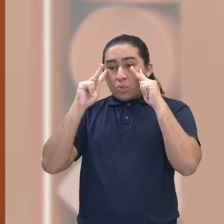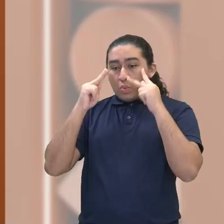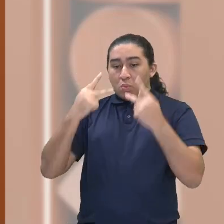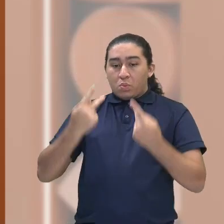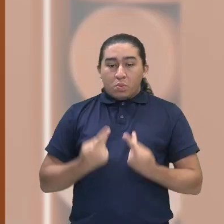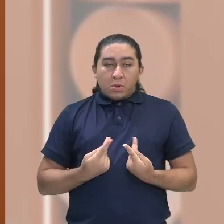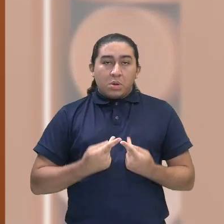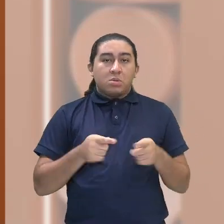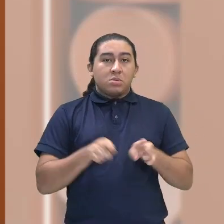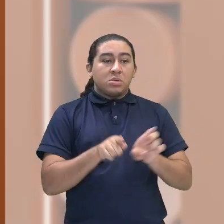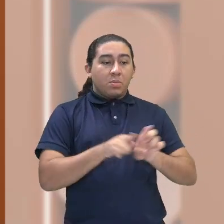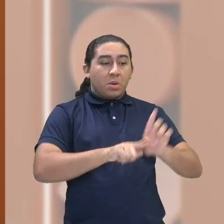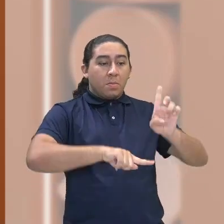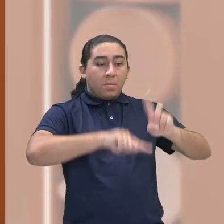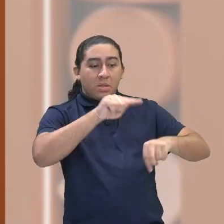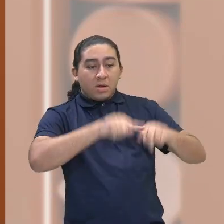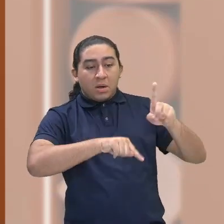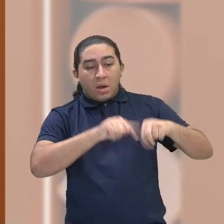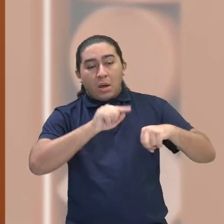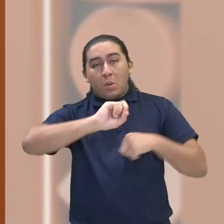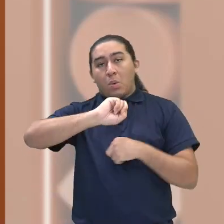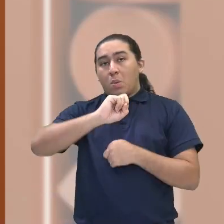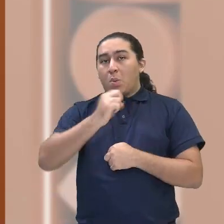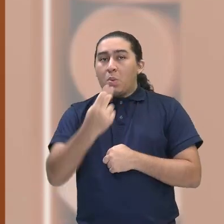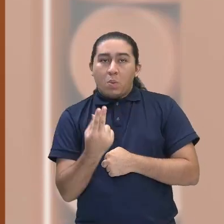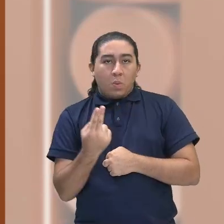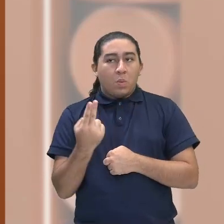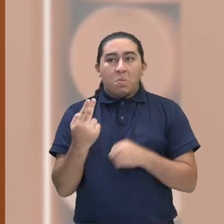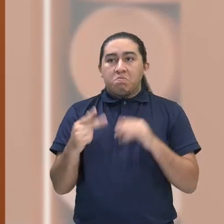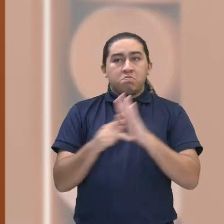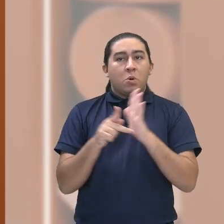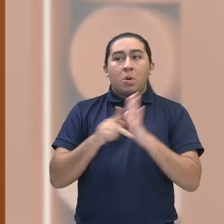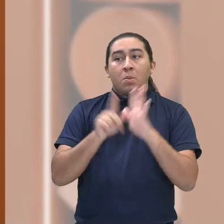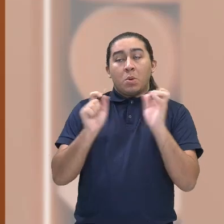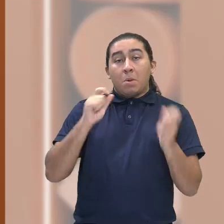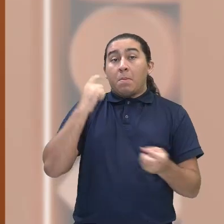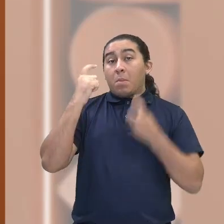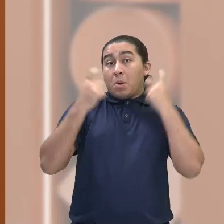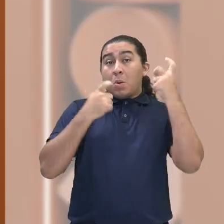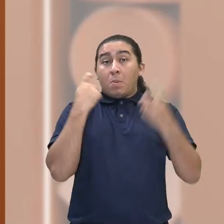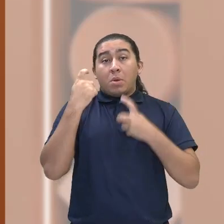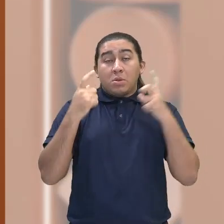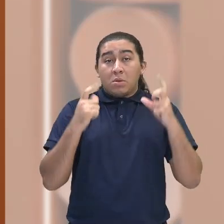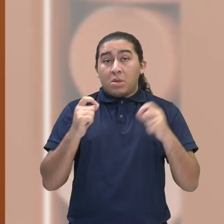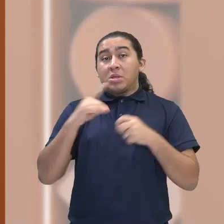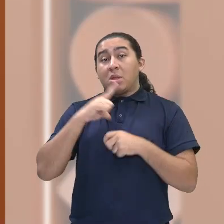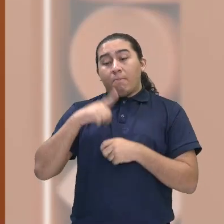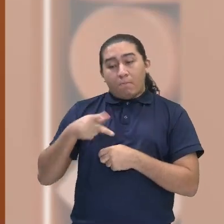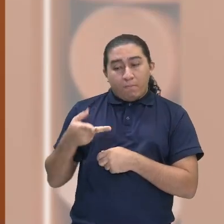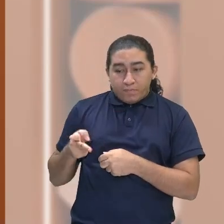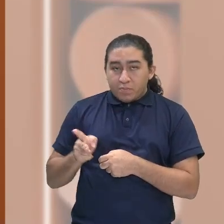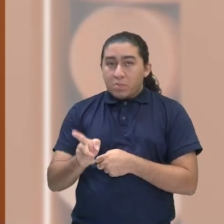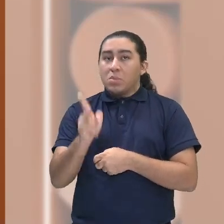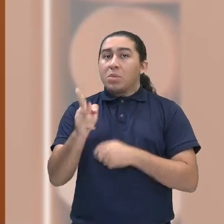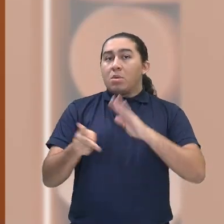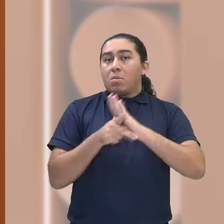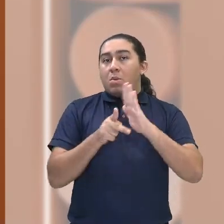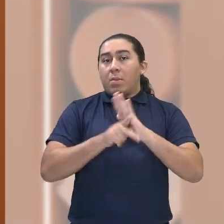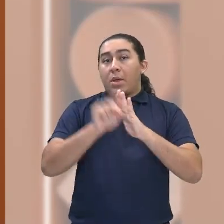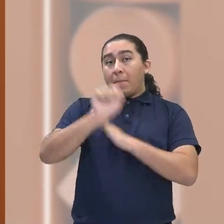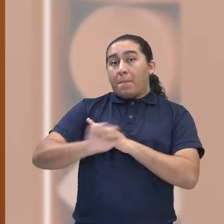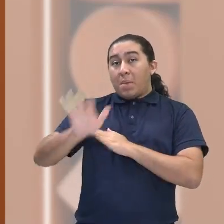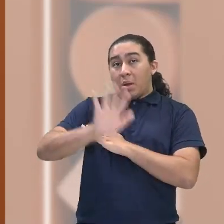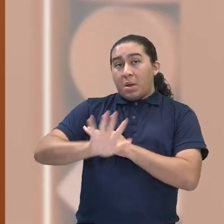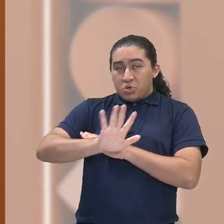e objetos, ou até mesmo, né, nessa preocupação da perpetuação de uma imagem